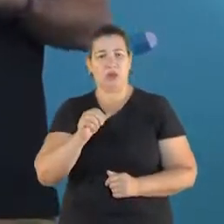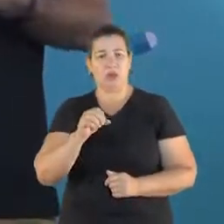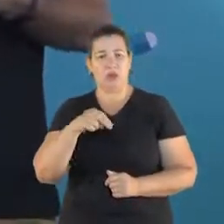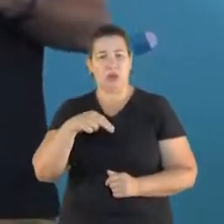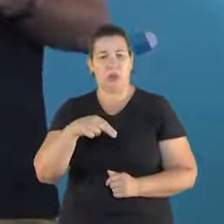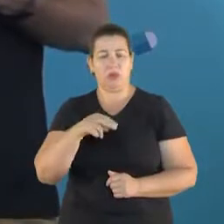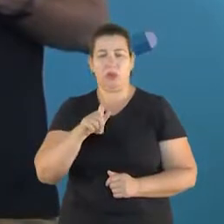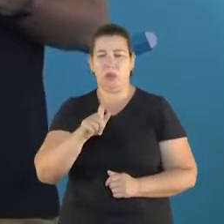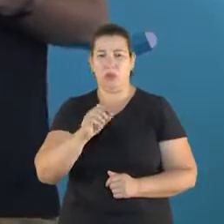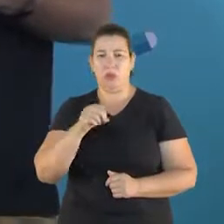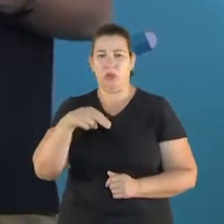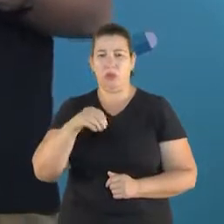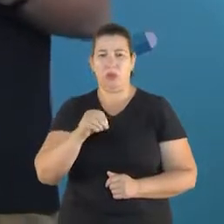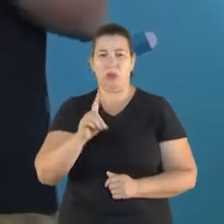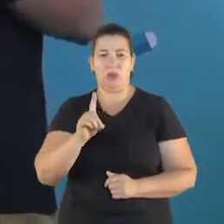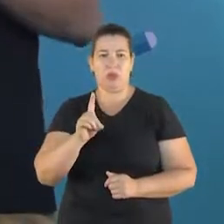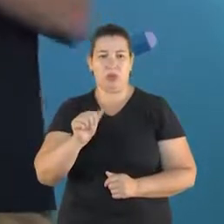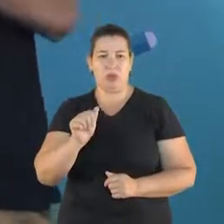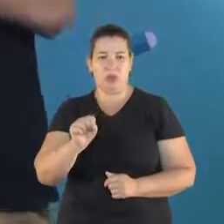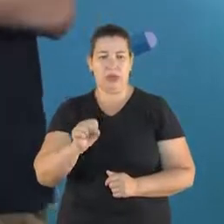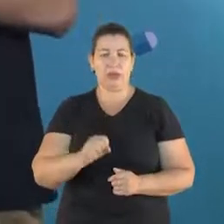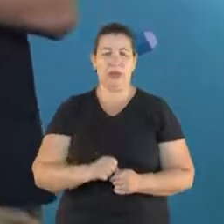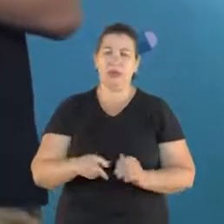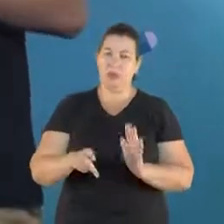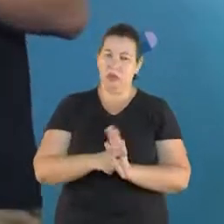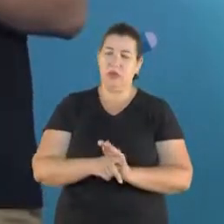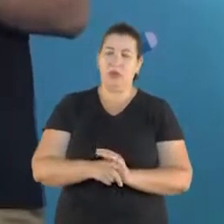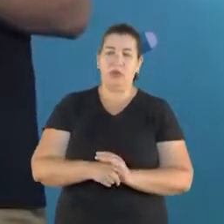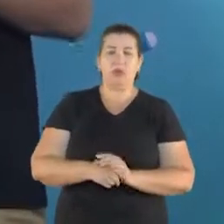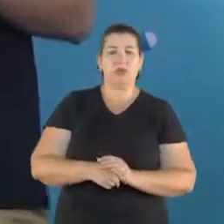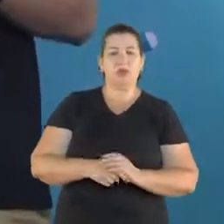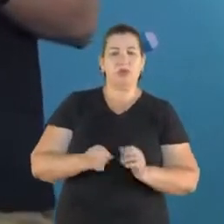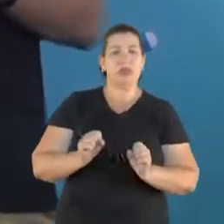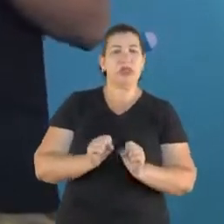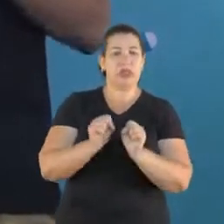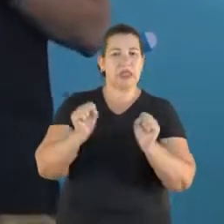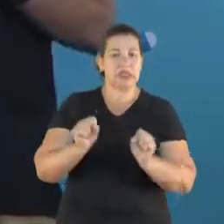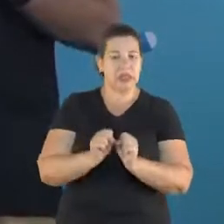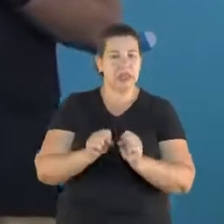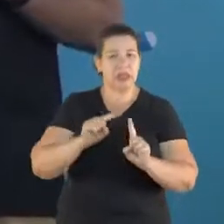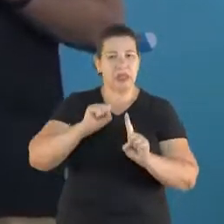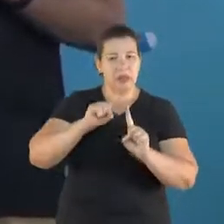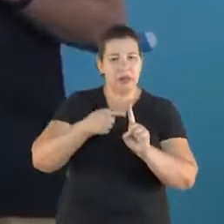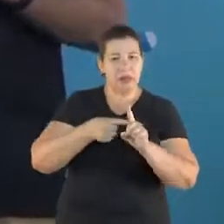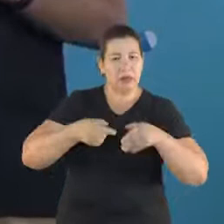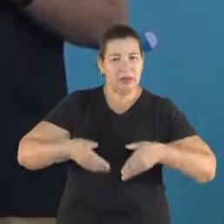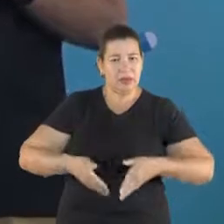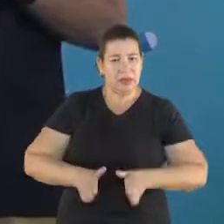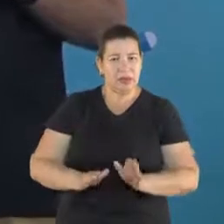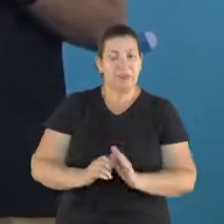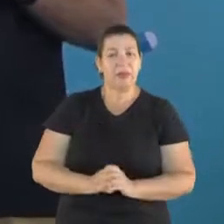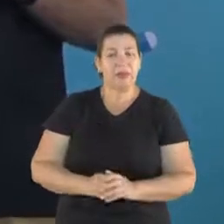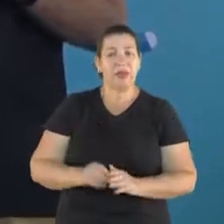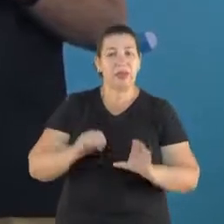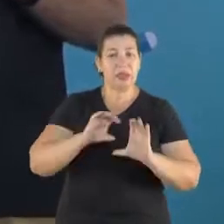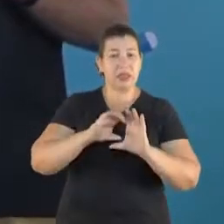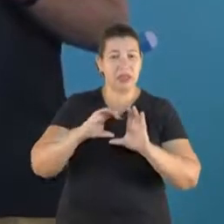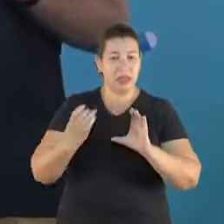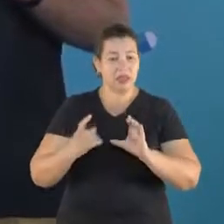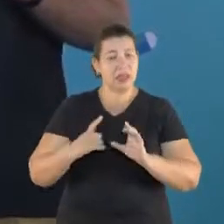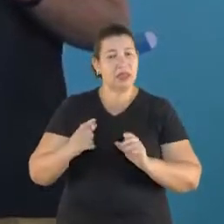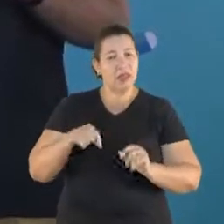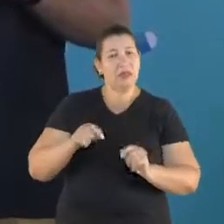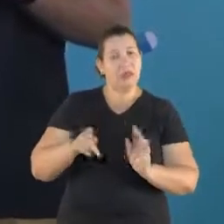sistema reprodutivo, que nós vamos falar mais adiante. As características que aparecem na puberdade, elas são estimuladas por